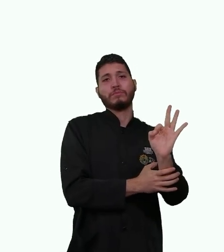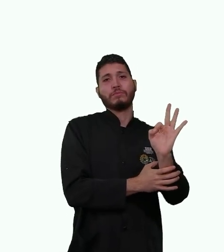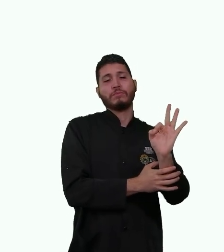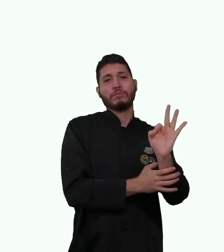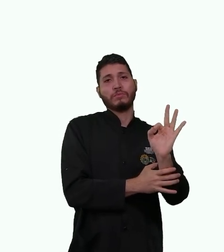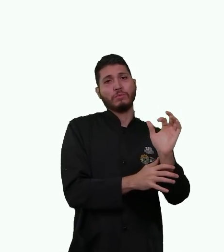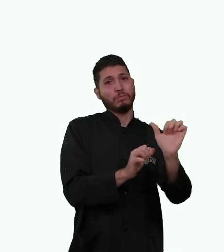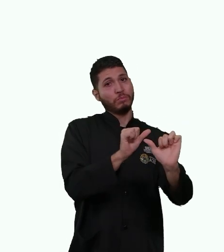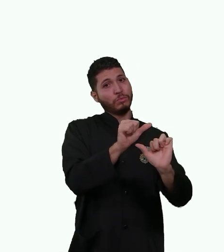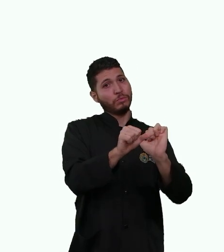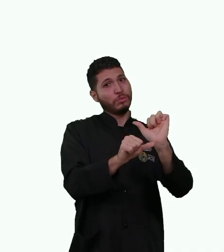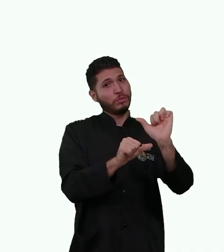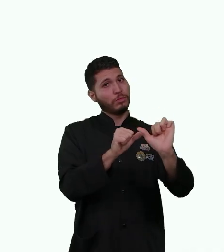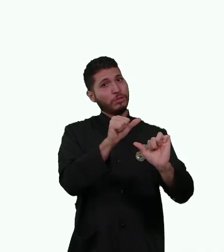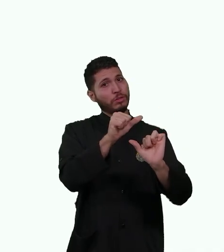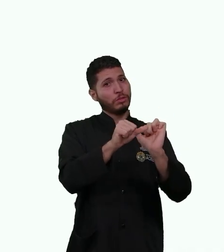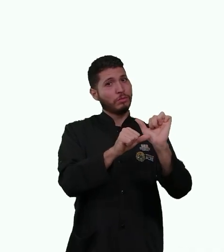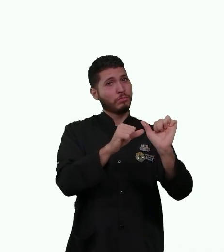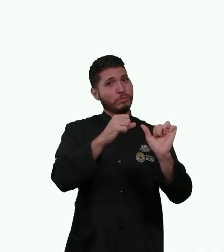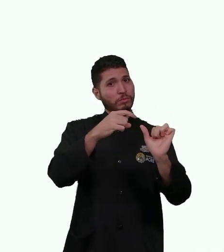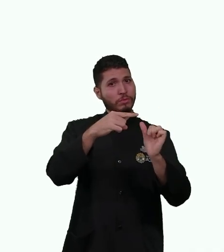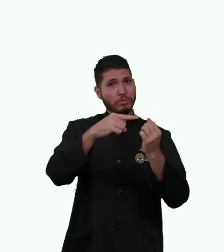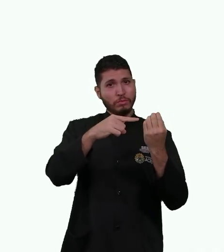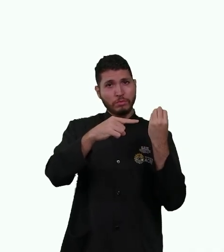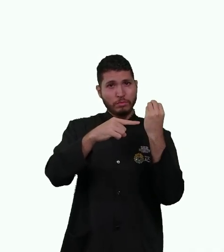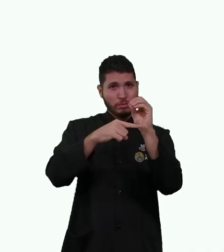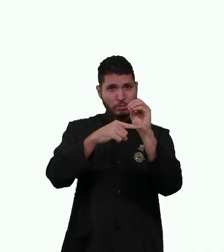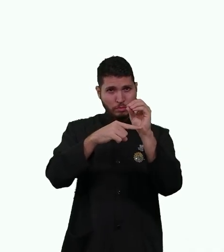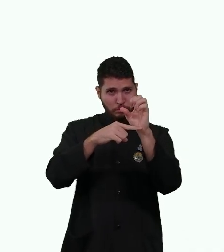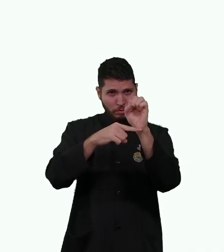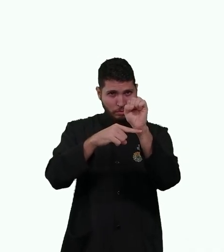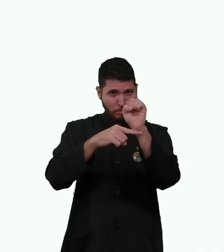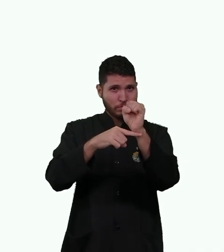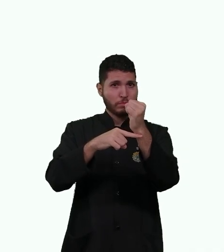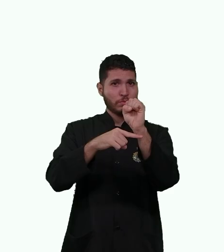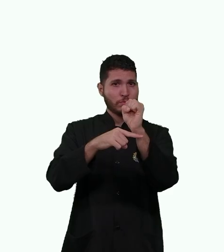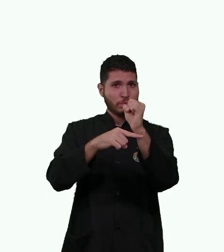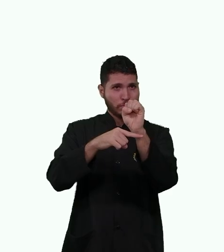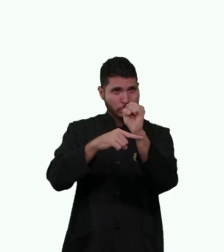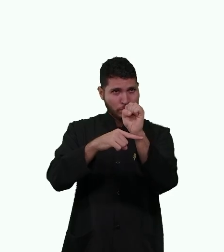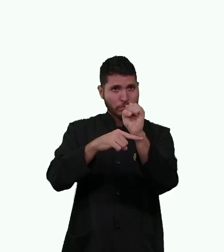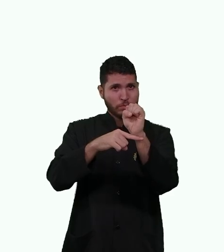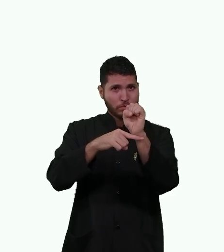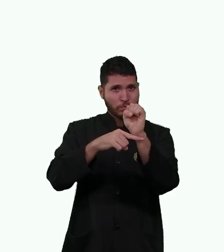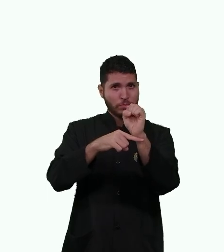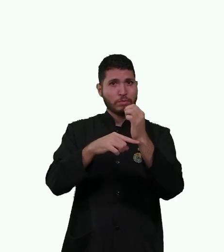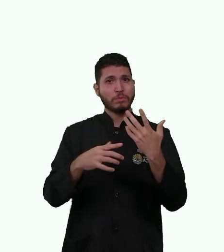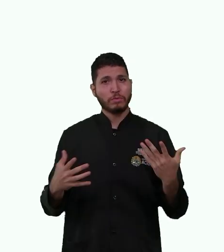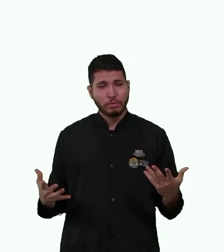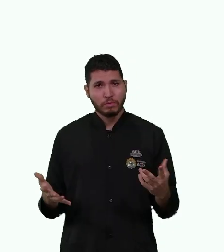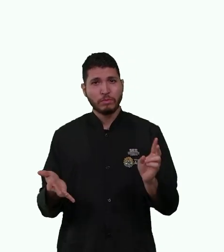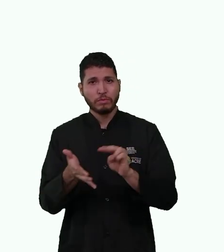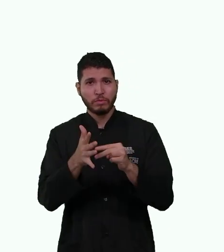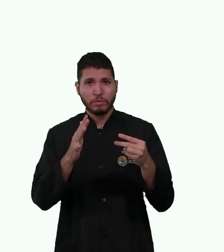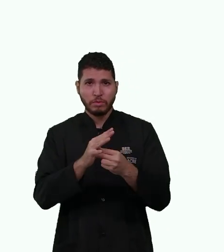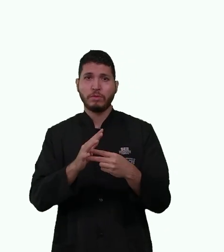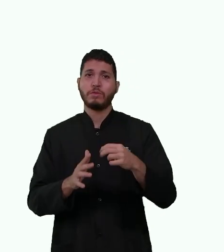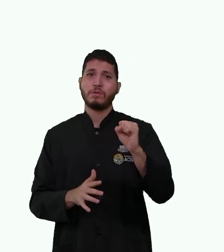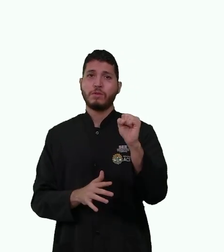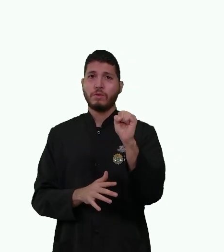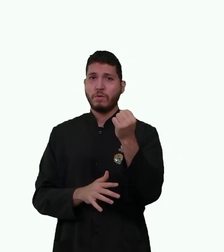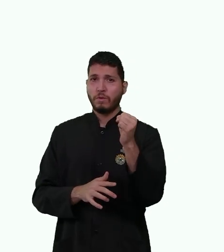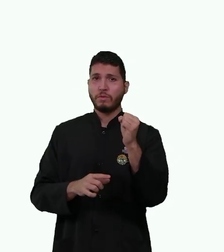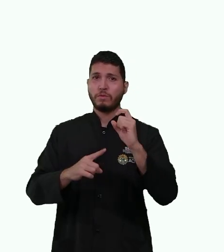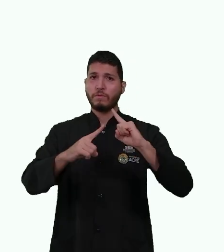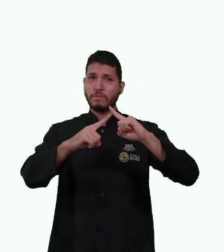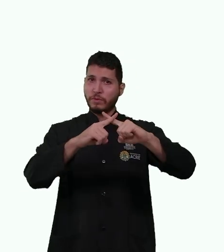valor fracionário, 8 sobre 100 de 300. Então, isso é 8 vezes 300 sobre